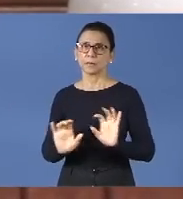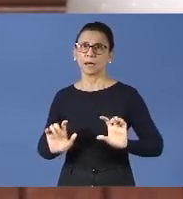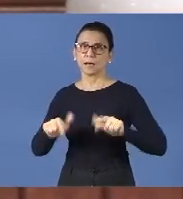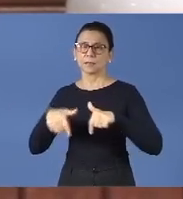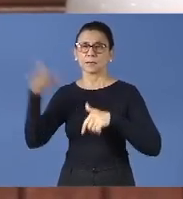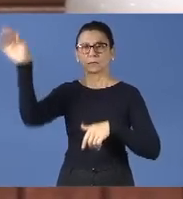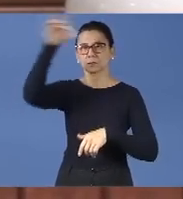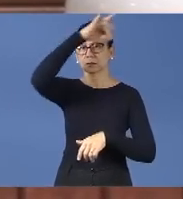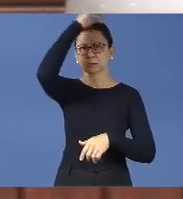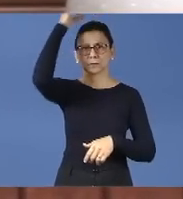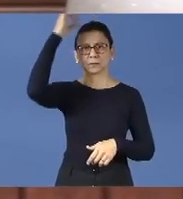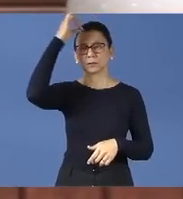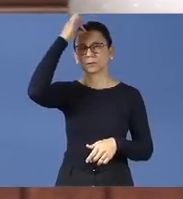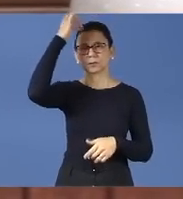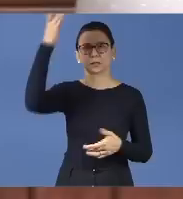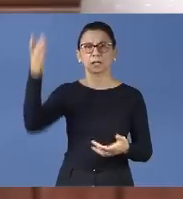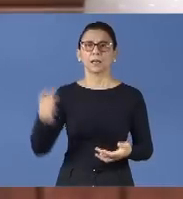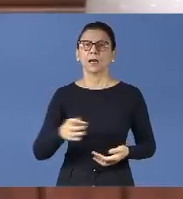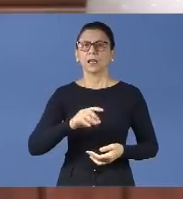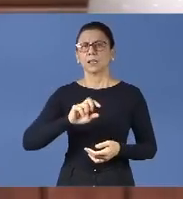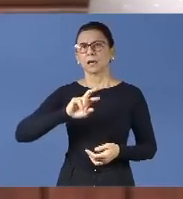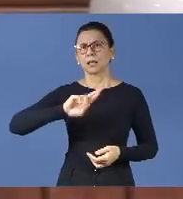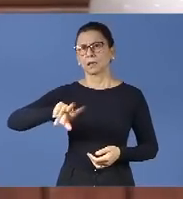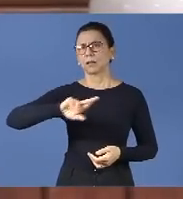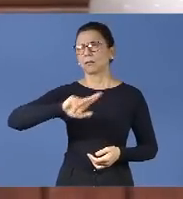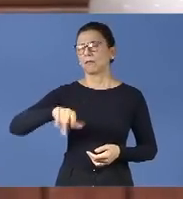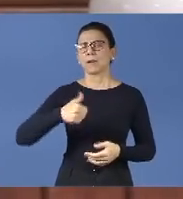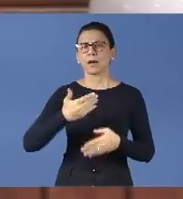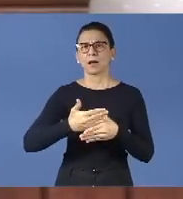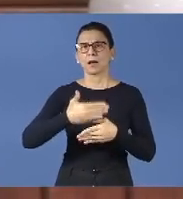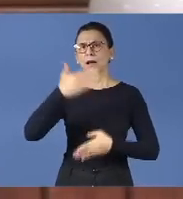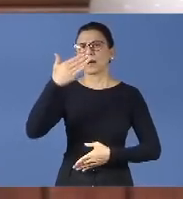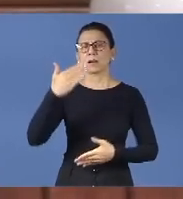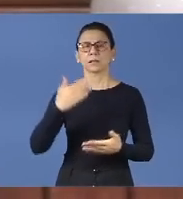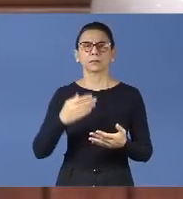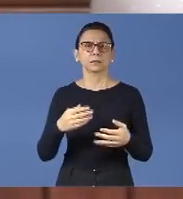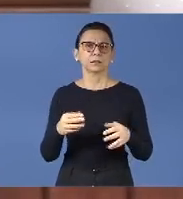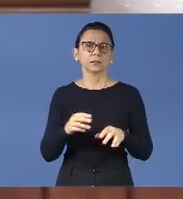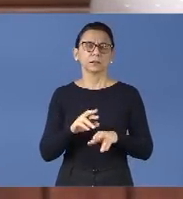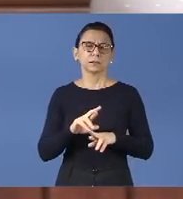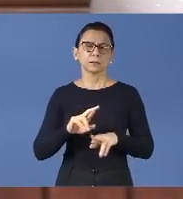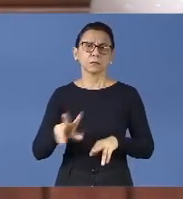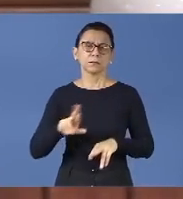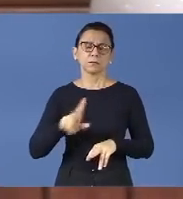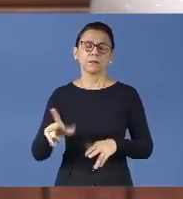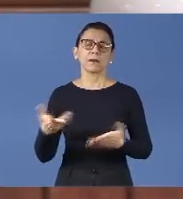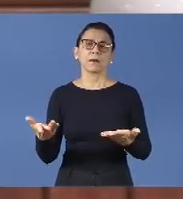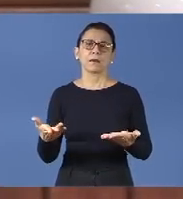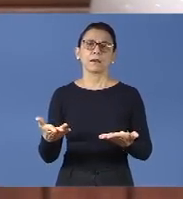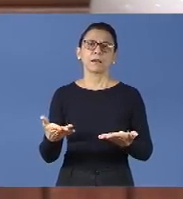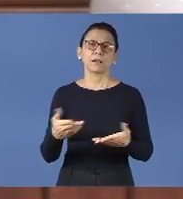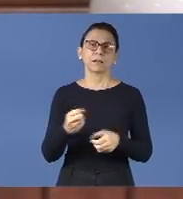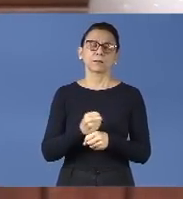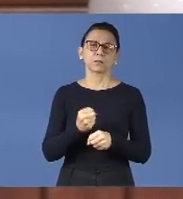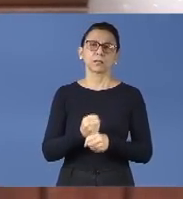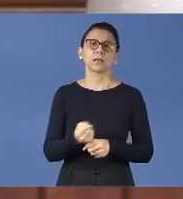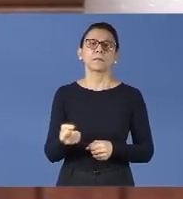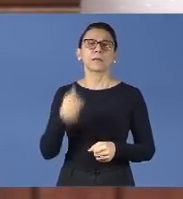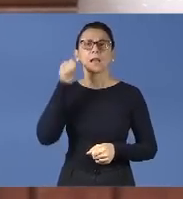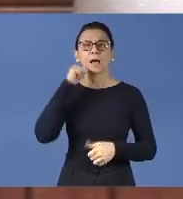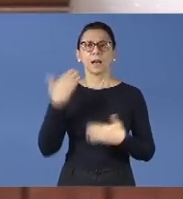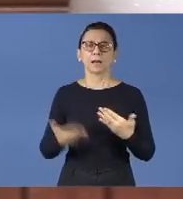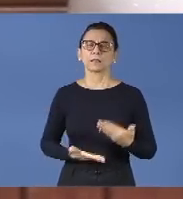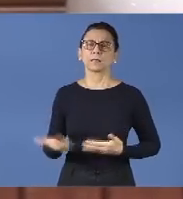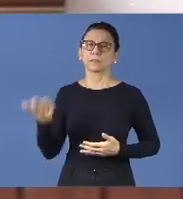mais reconstrução de muros, não é, a aliança tem que ser refeita, as irmãs têm que voltar aí às reuniões, ou